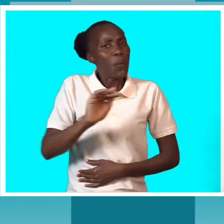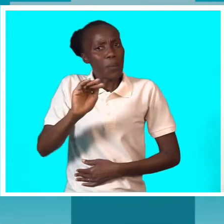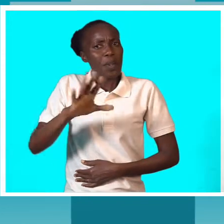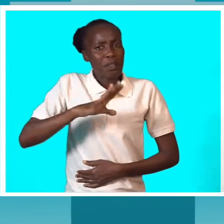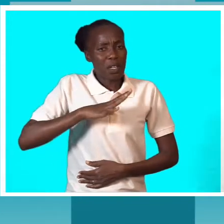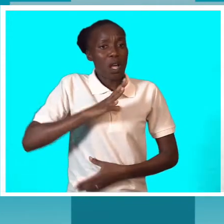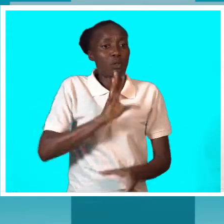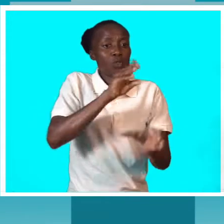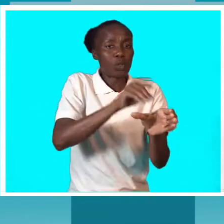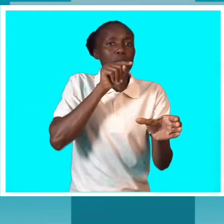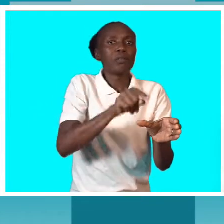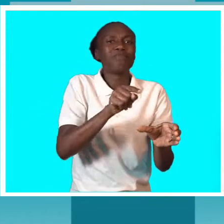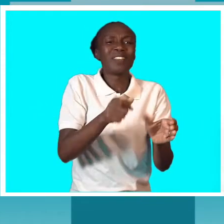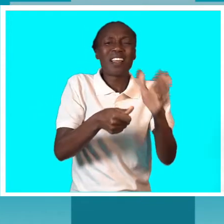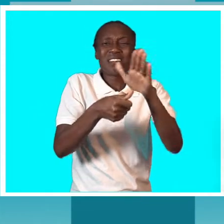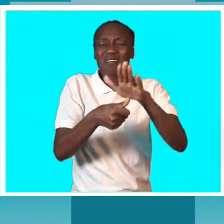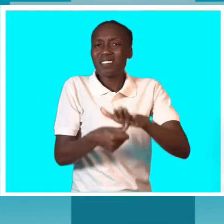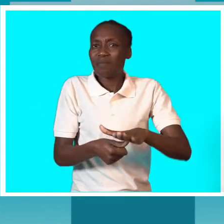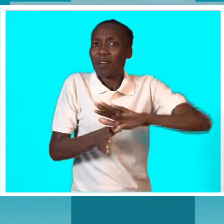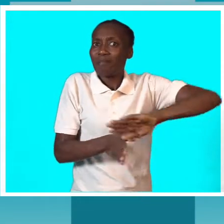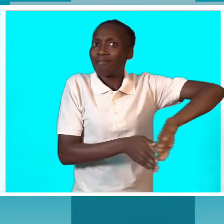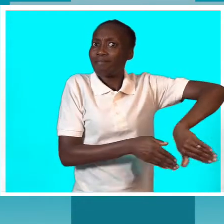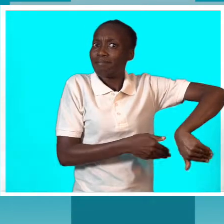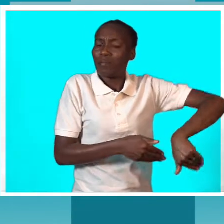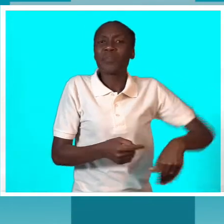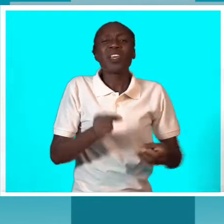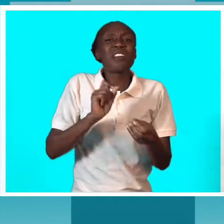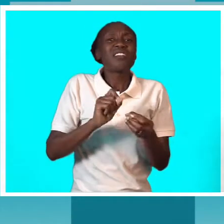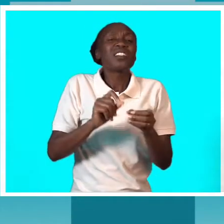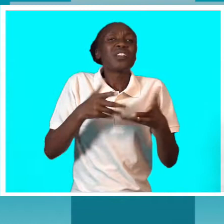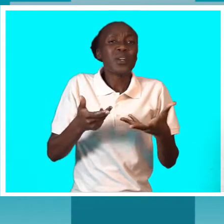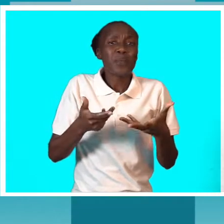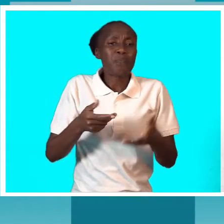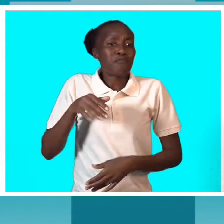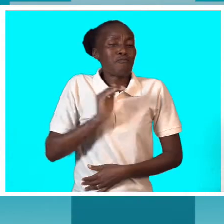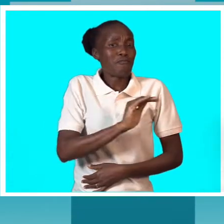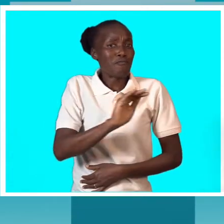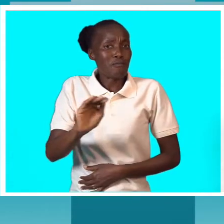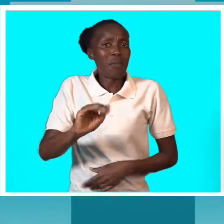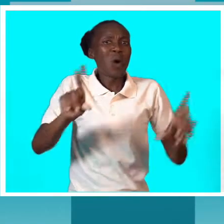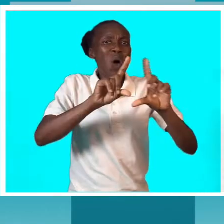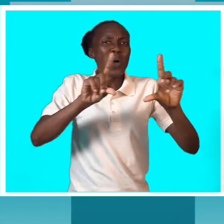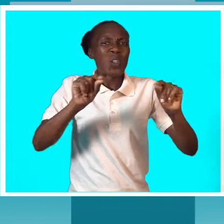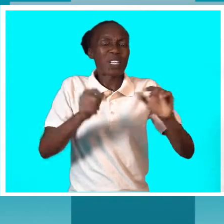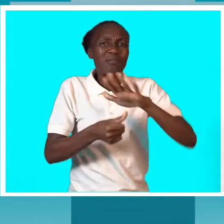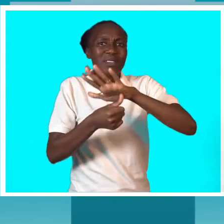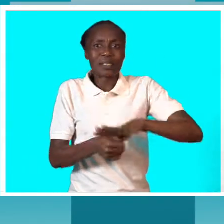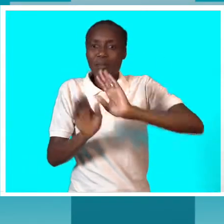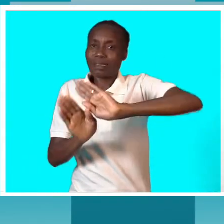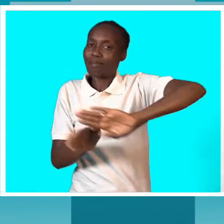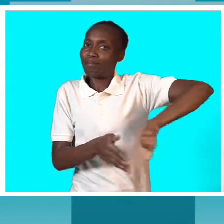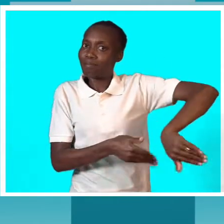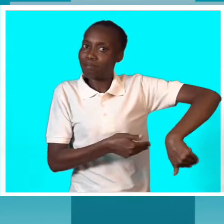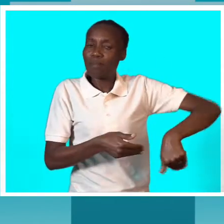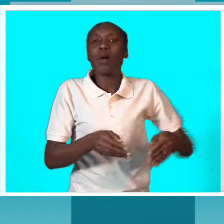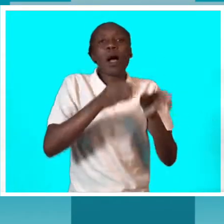inseridas ações de discriminação. Então, aqui é preciso desencorrajar, evidentemente, esta questão de não discriminação a